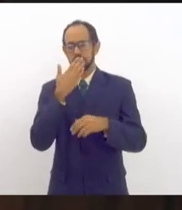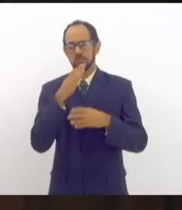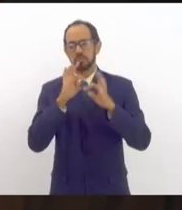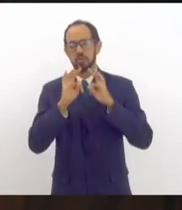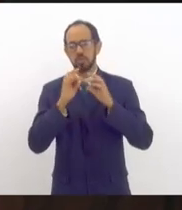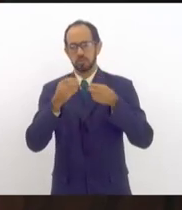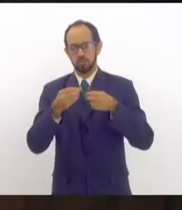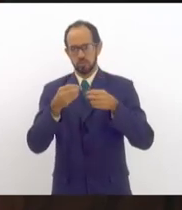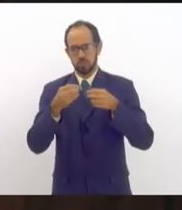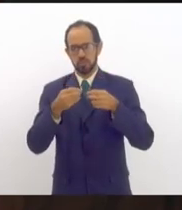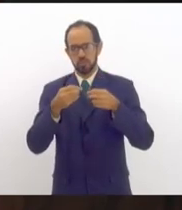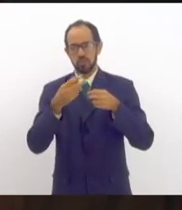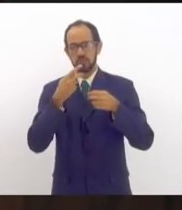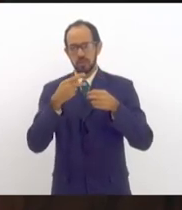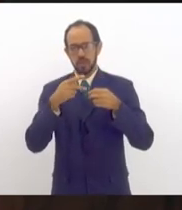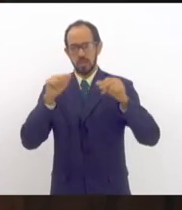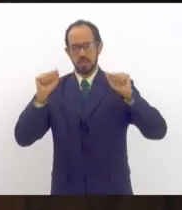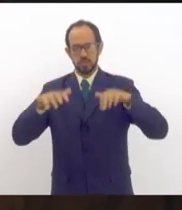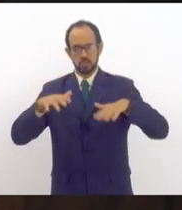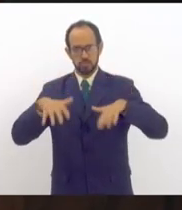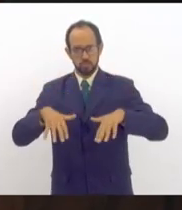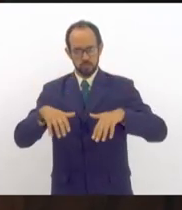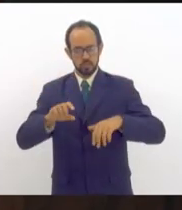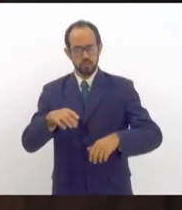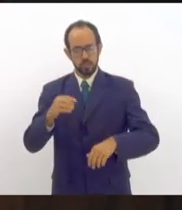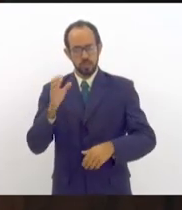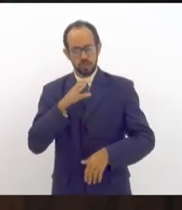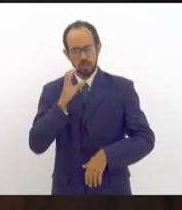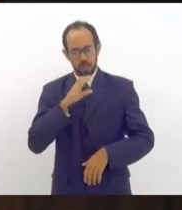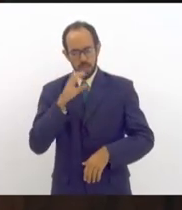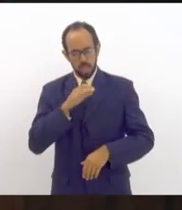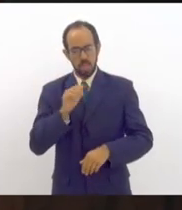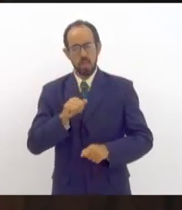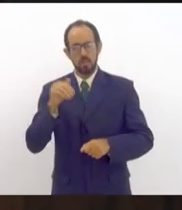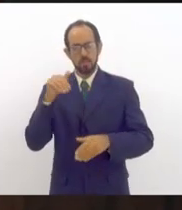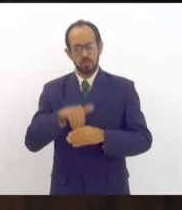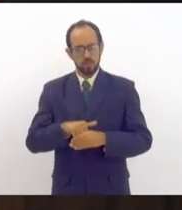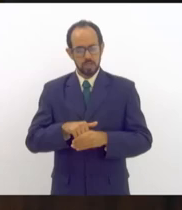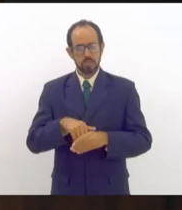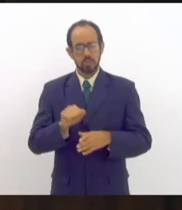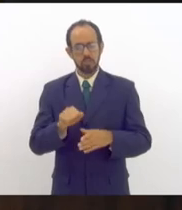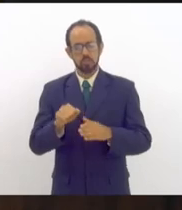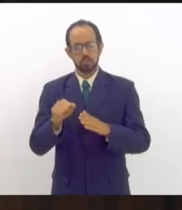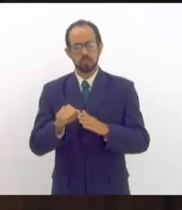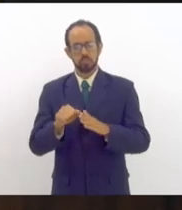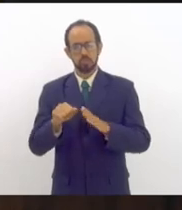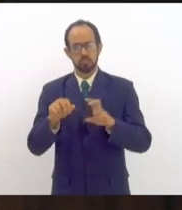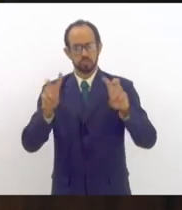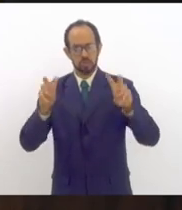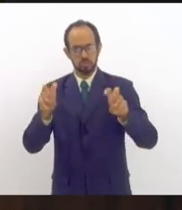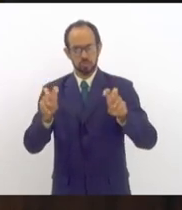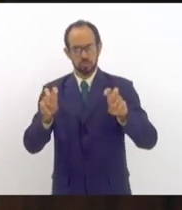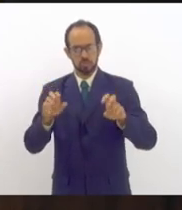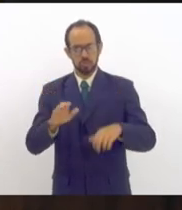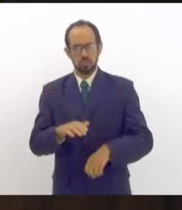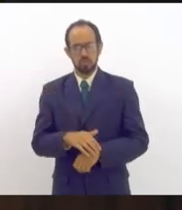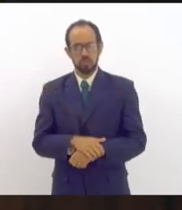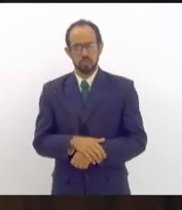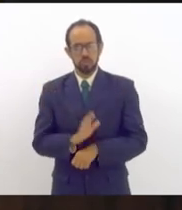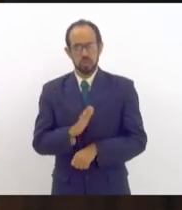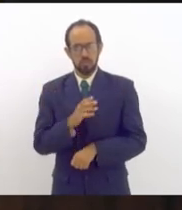vai tratar da chuvas só para a gente dar uma celeridade na pauta é até colocado pelo Deputado Luiz Paulo